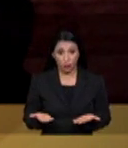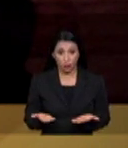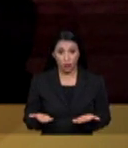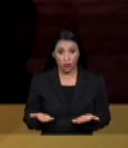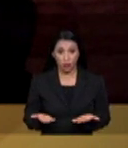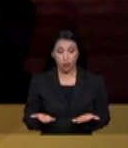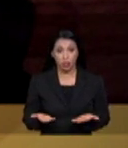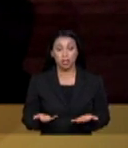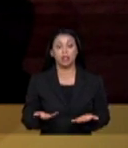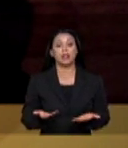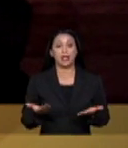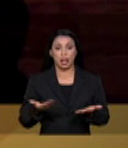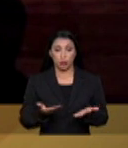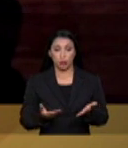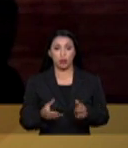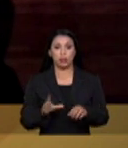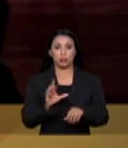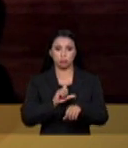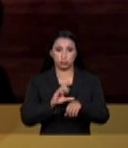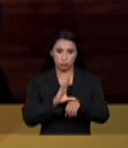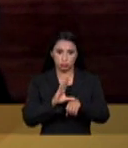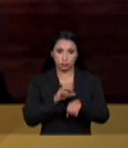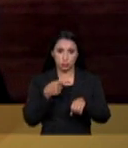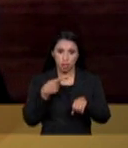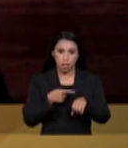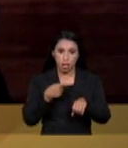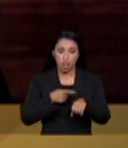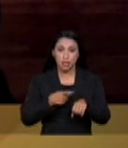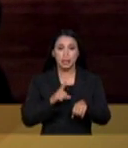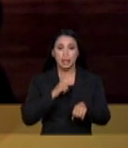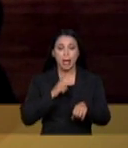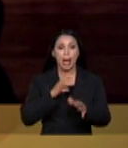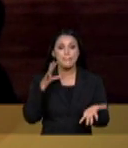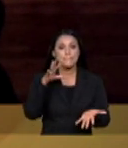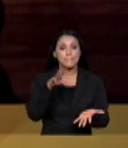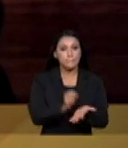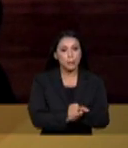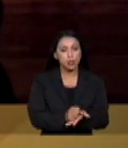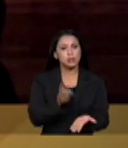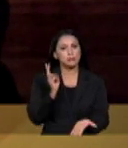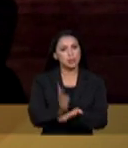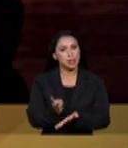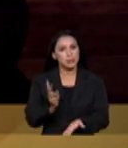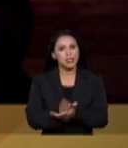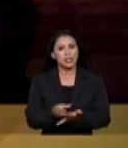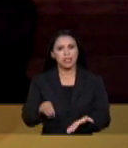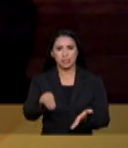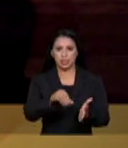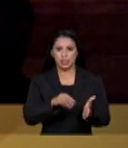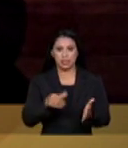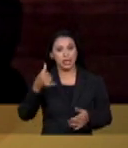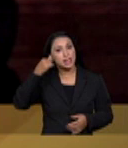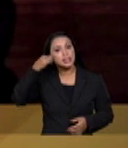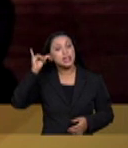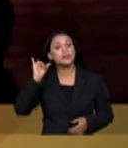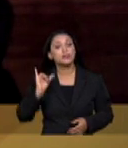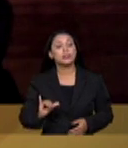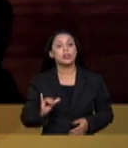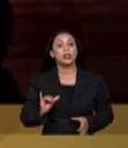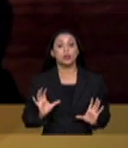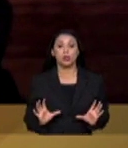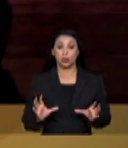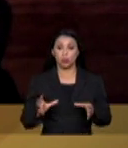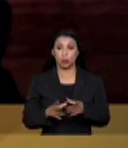essa que está em vinculante assegura a posse a permanência da terra evitando assim que